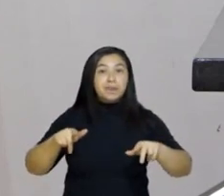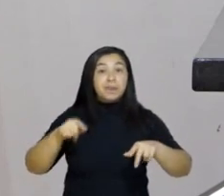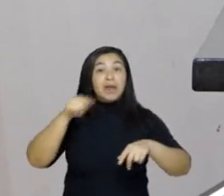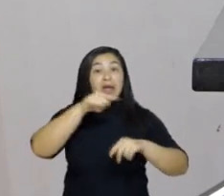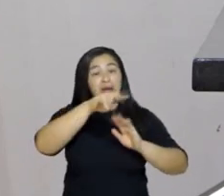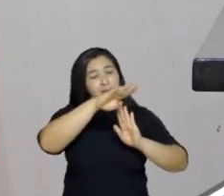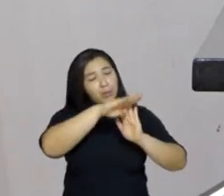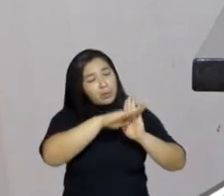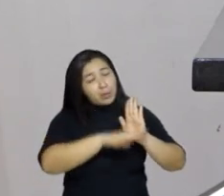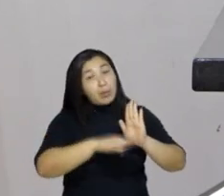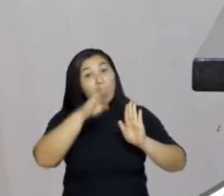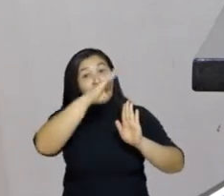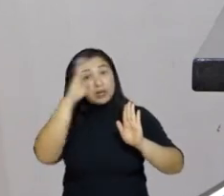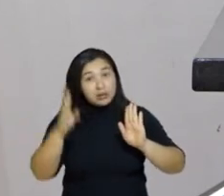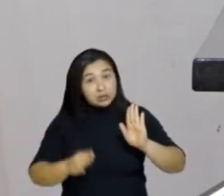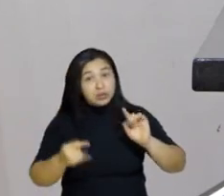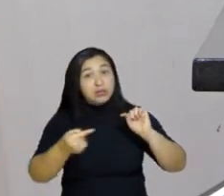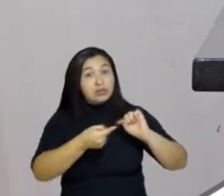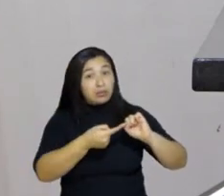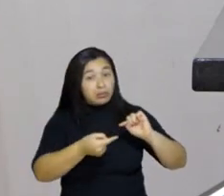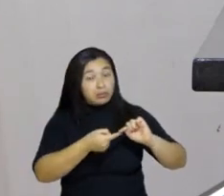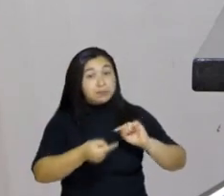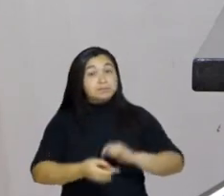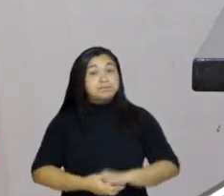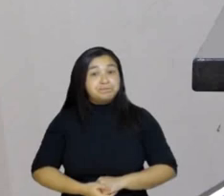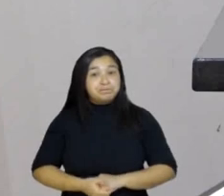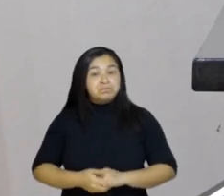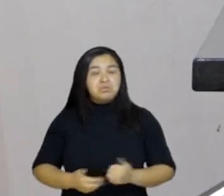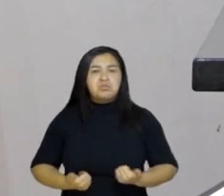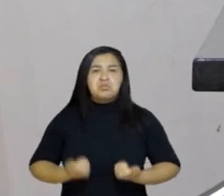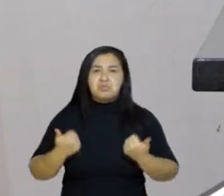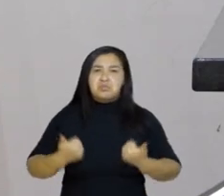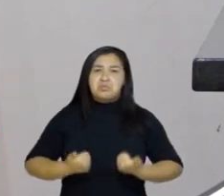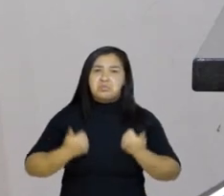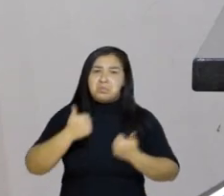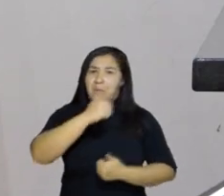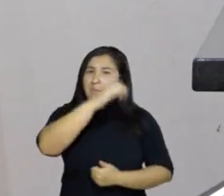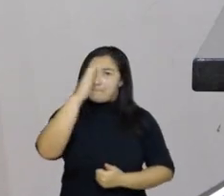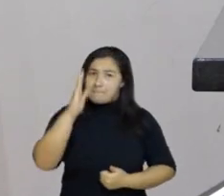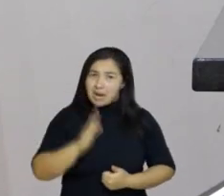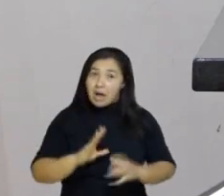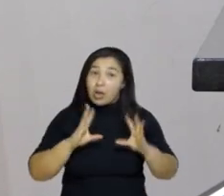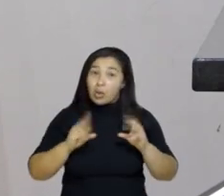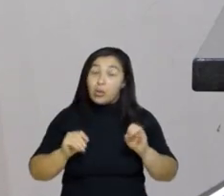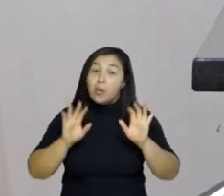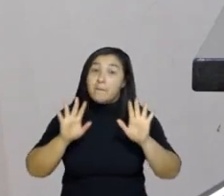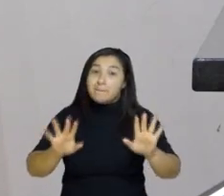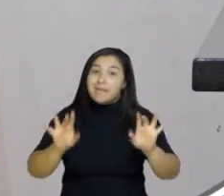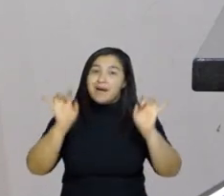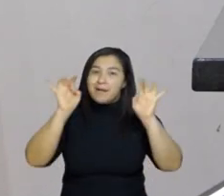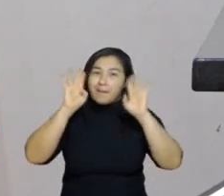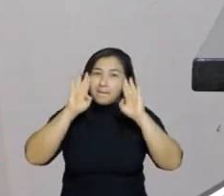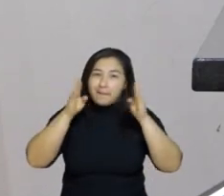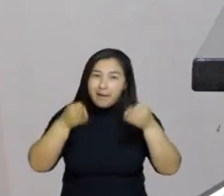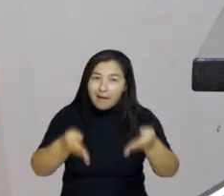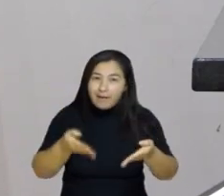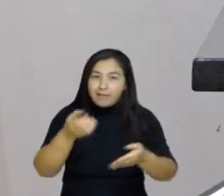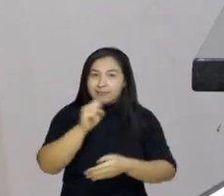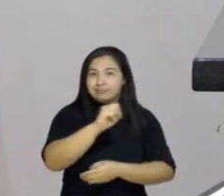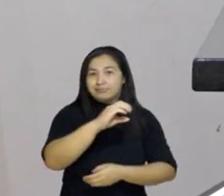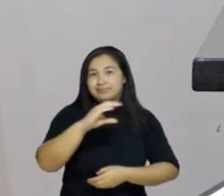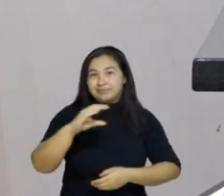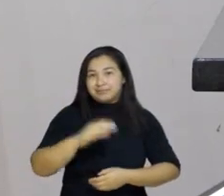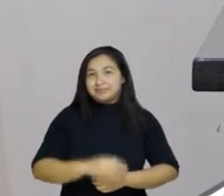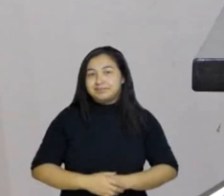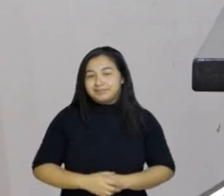Então, deputado, é um orgulho para o Brasil, mas especialmente um orgulho para Santa